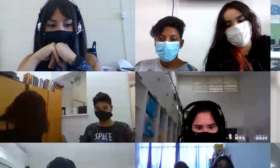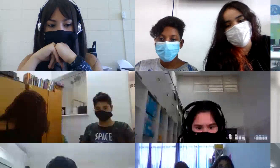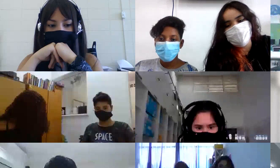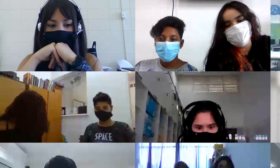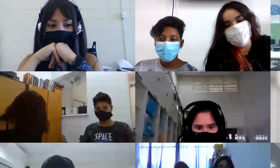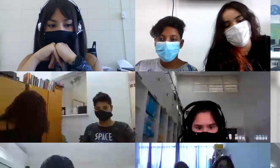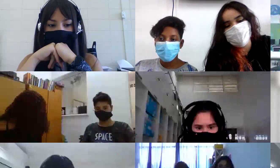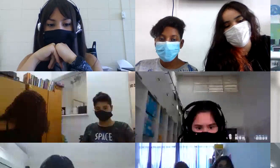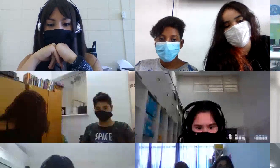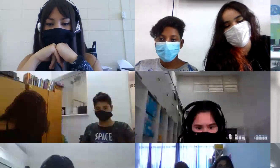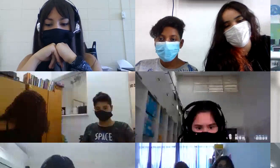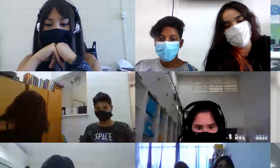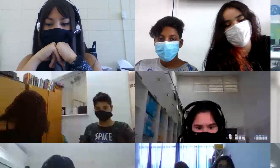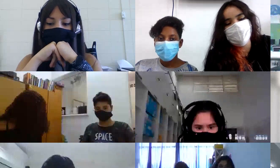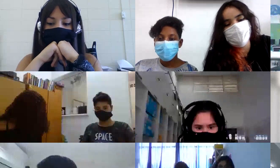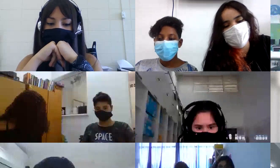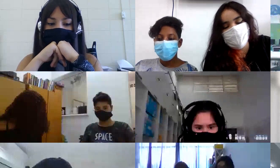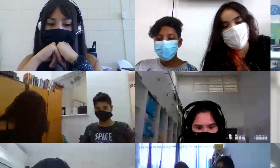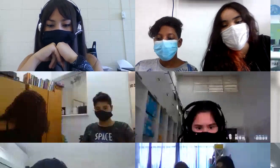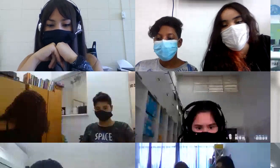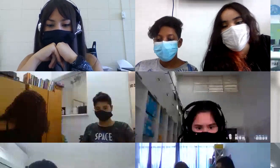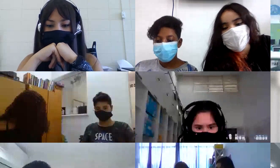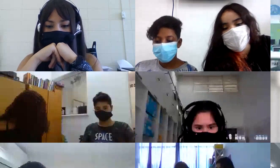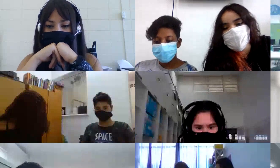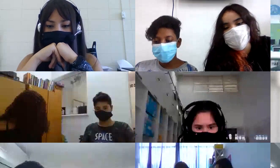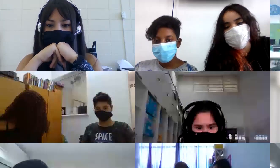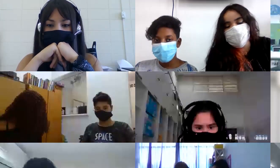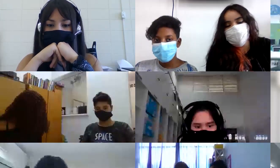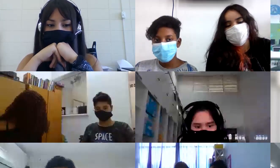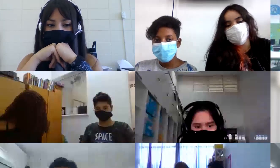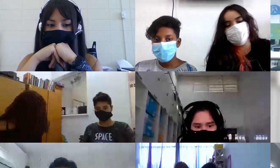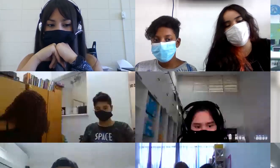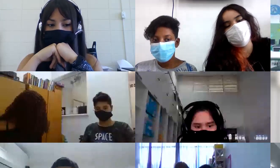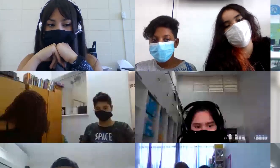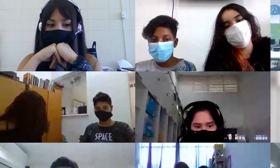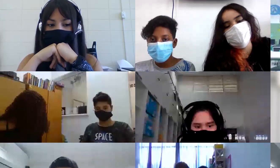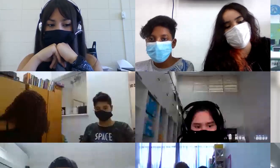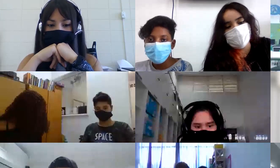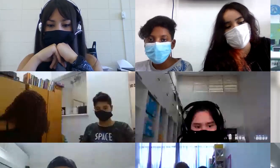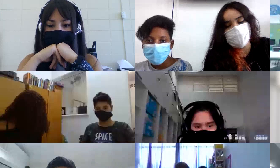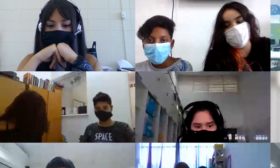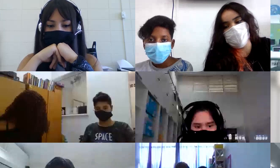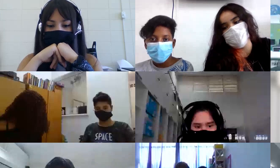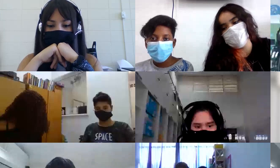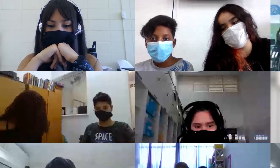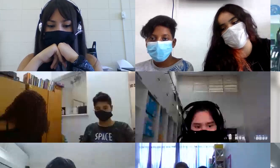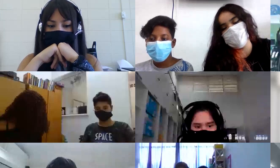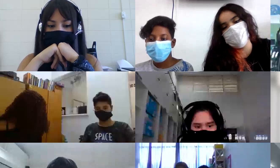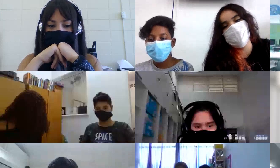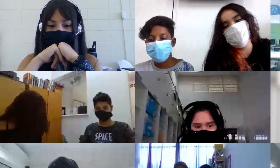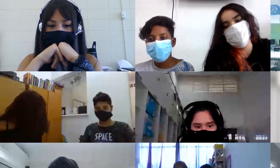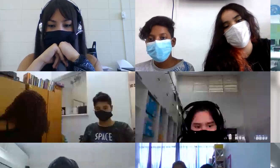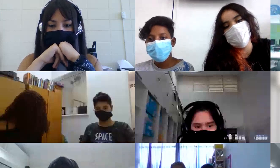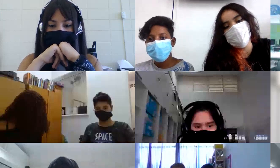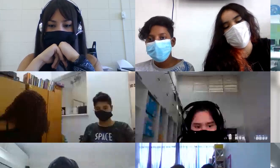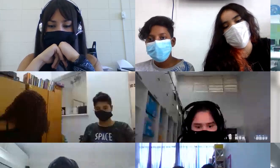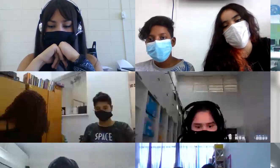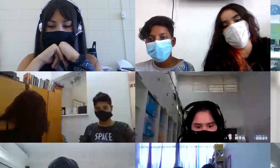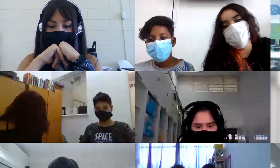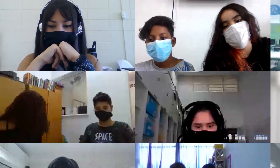vem a informação mais importante da tarde, Júlia. Você que vai encerrar essa nossa atividade. Diz, Júlia. Ah,